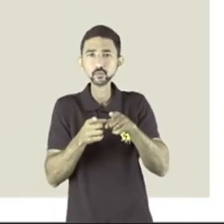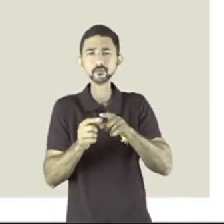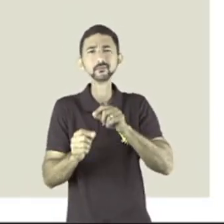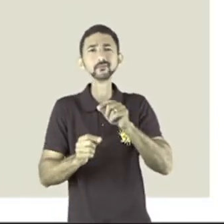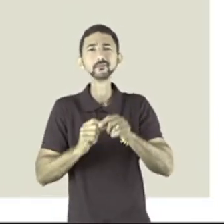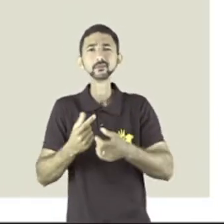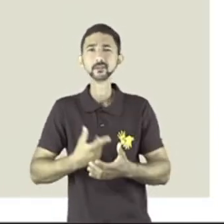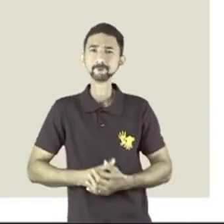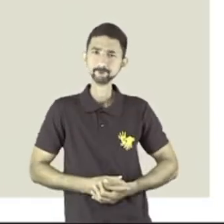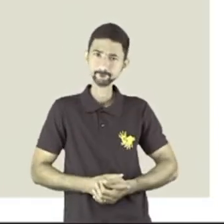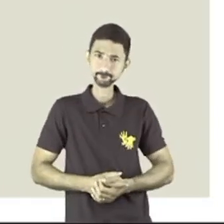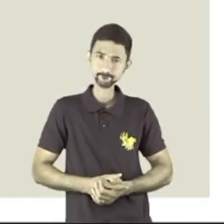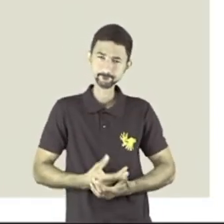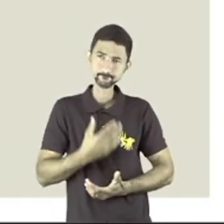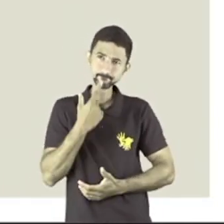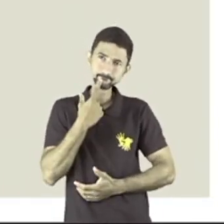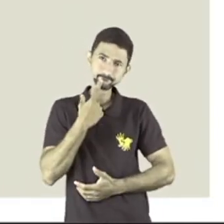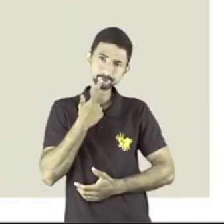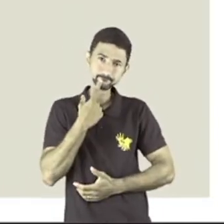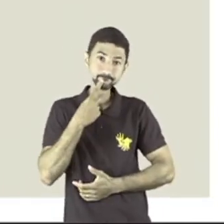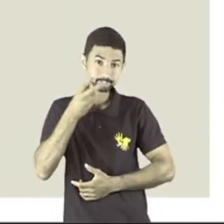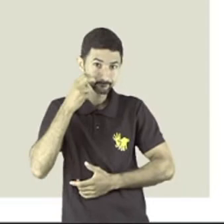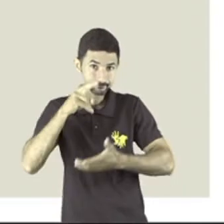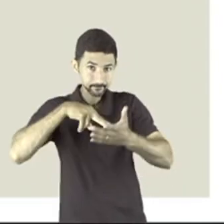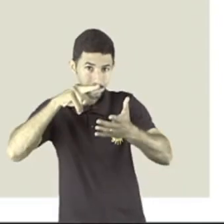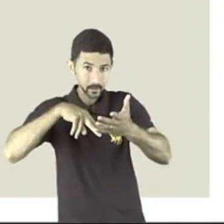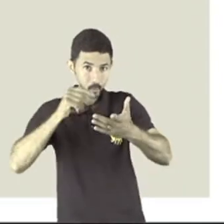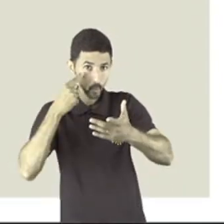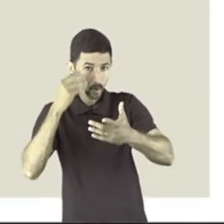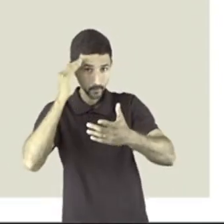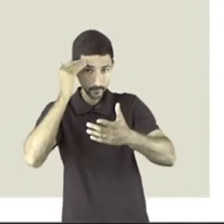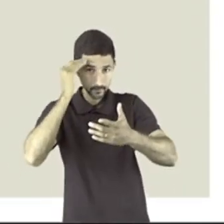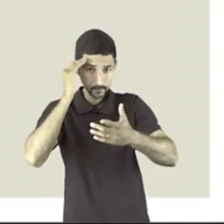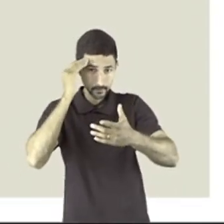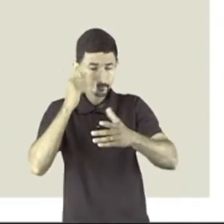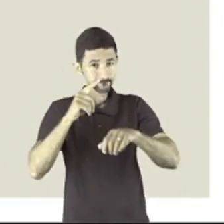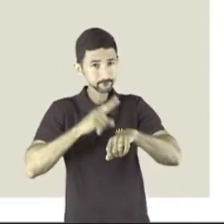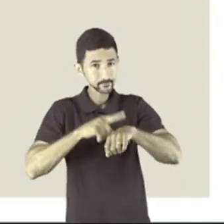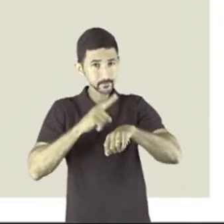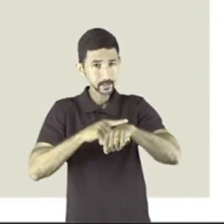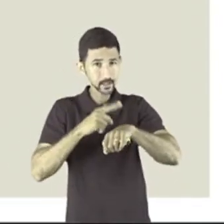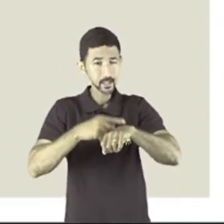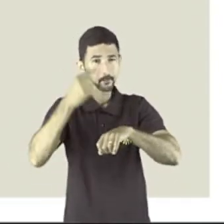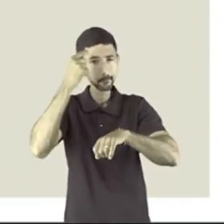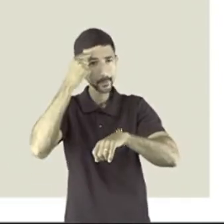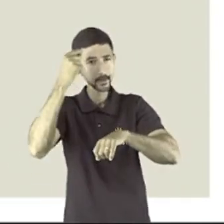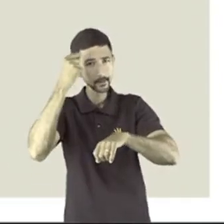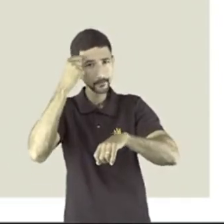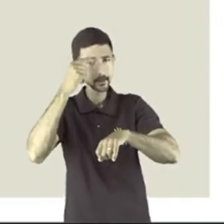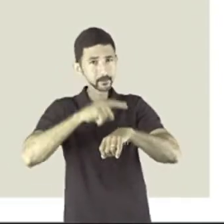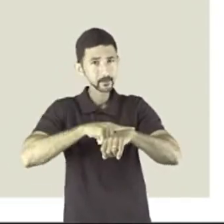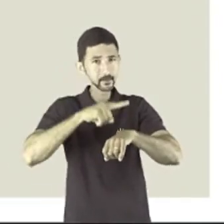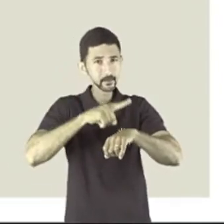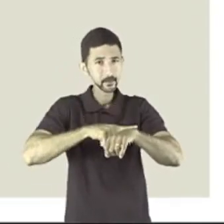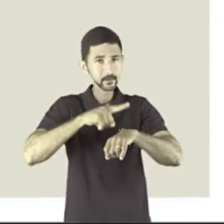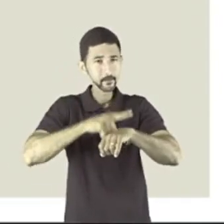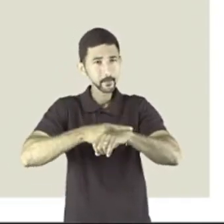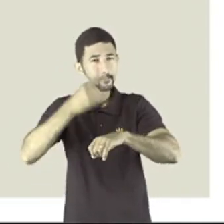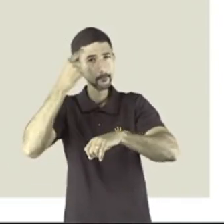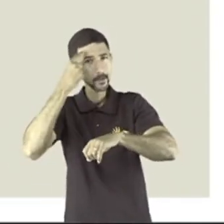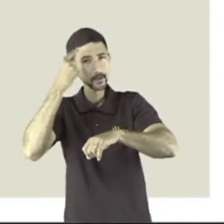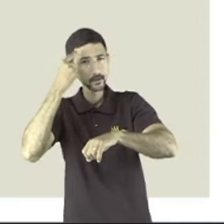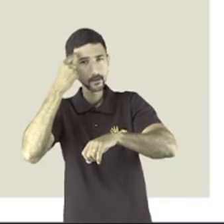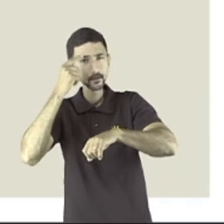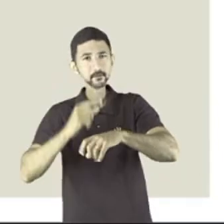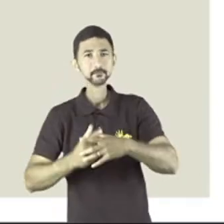opção. Ficaram ligados na leitura? Dá um tempinho para vocês pensarem,